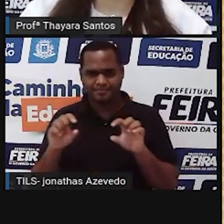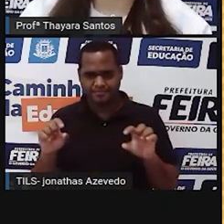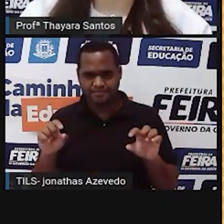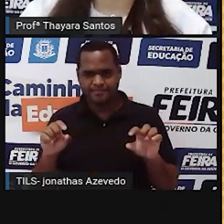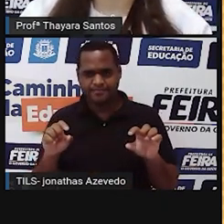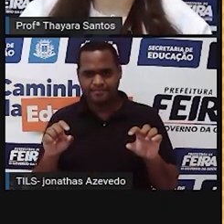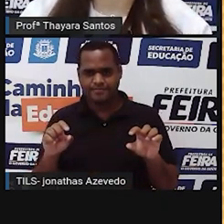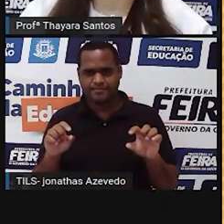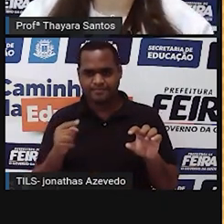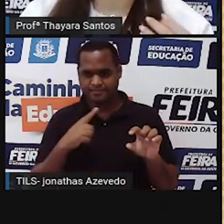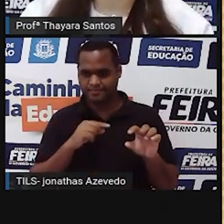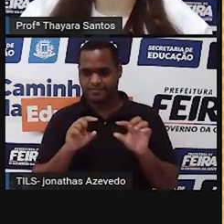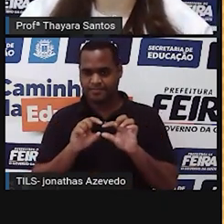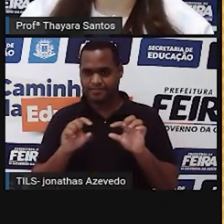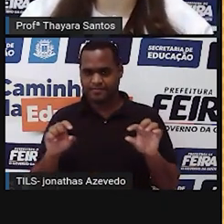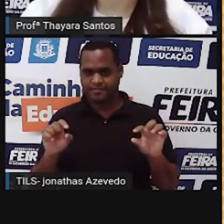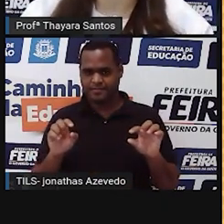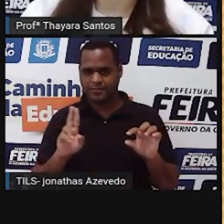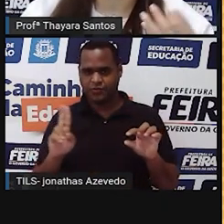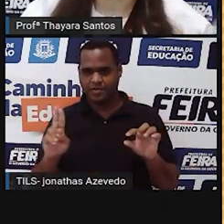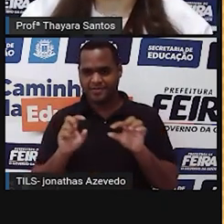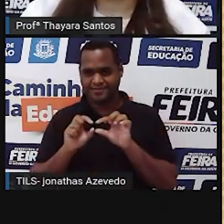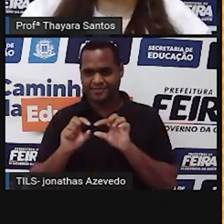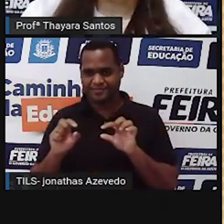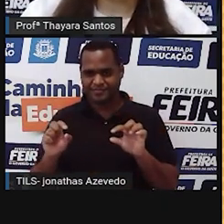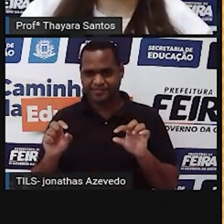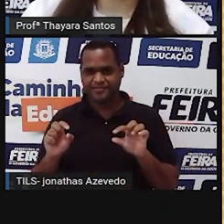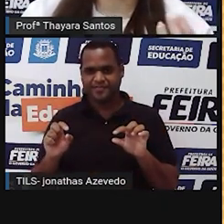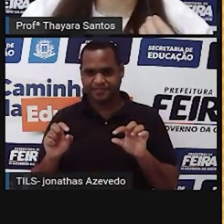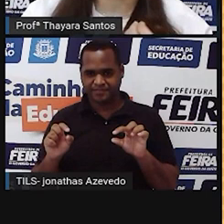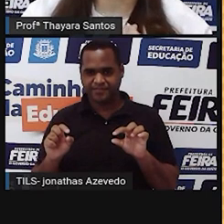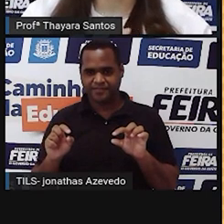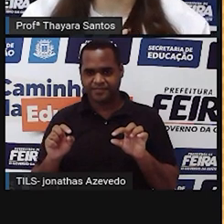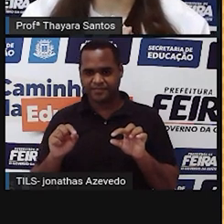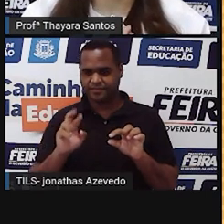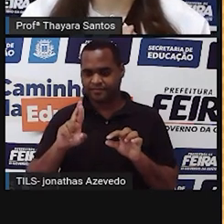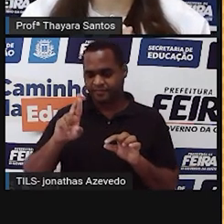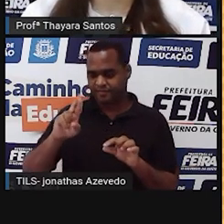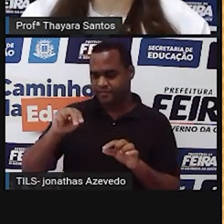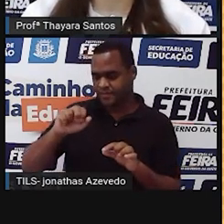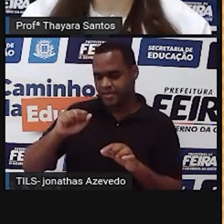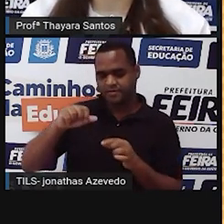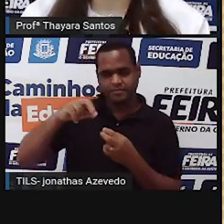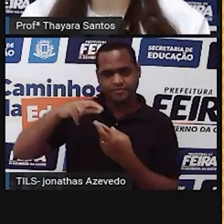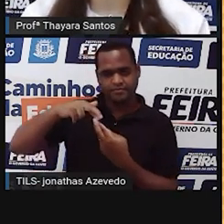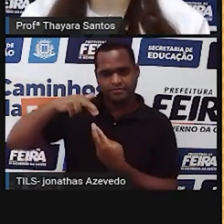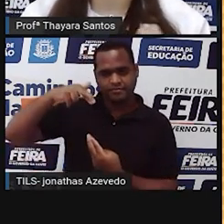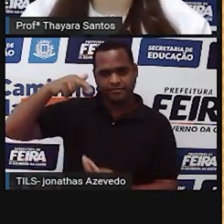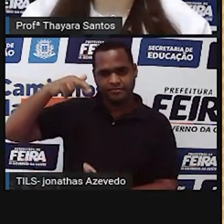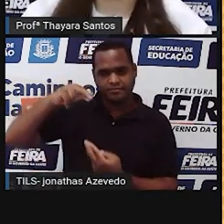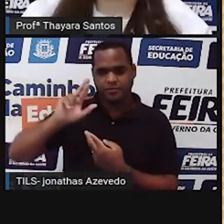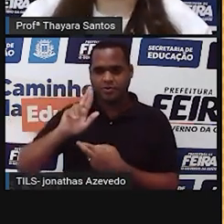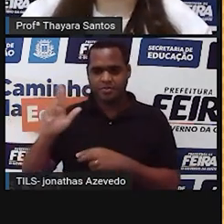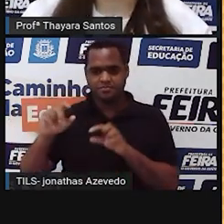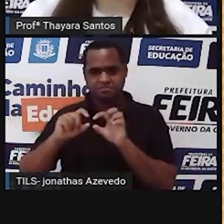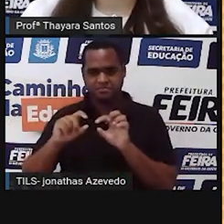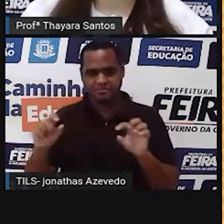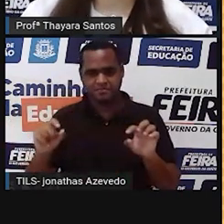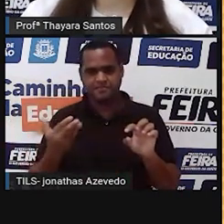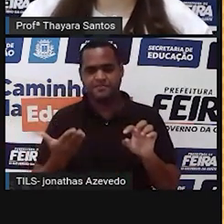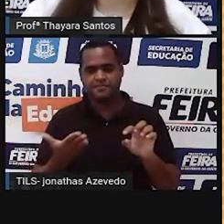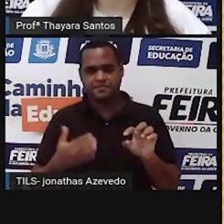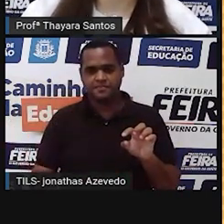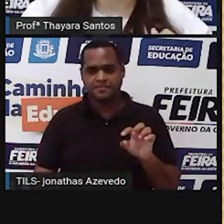né? Então ele é formado por desoxirribonucleotídeos, enquanto o RNA é formado por ribonucleotídeos.